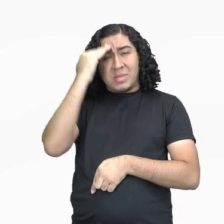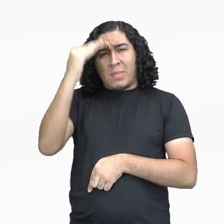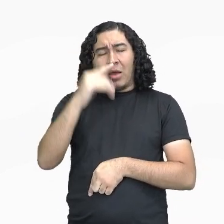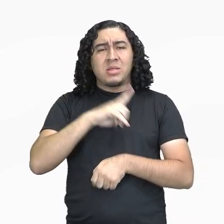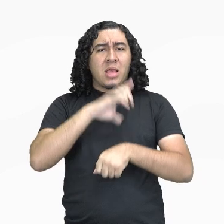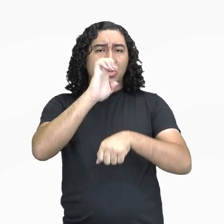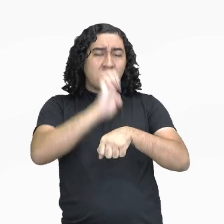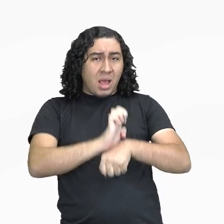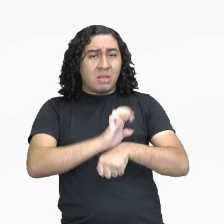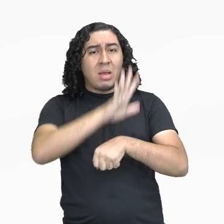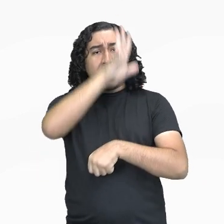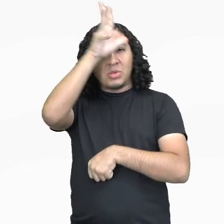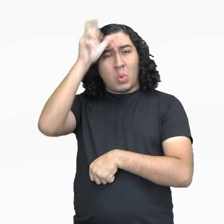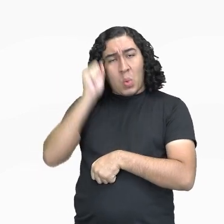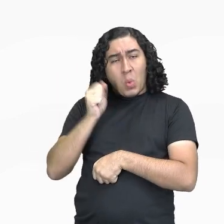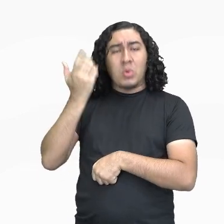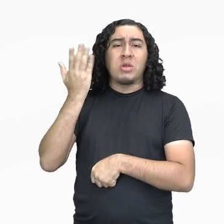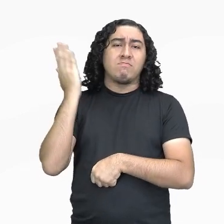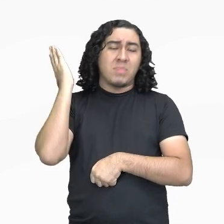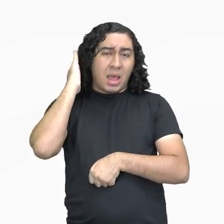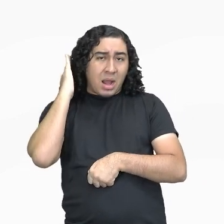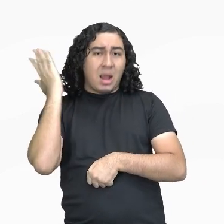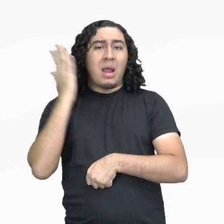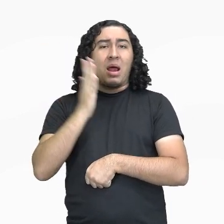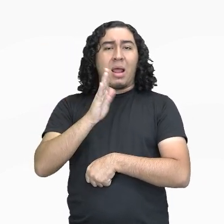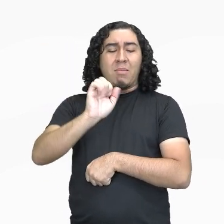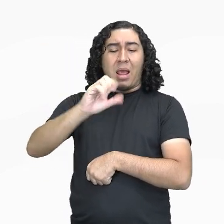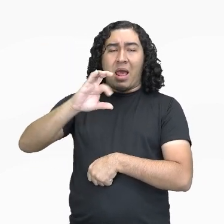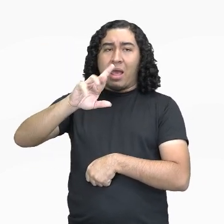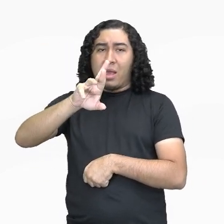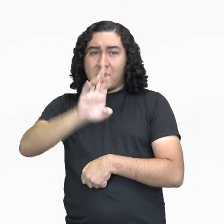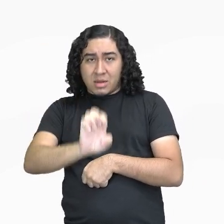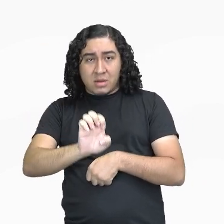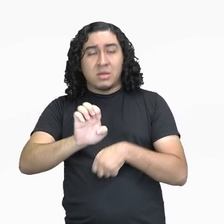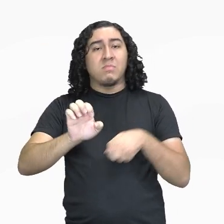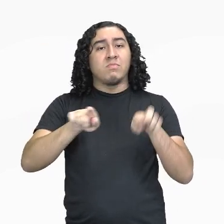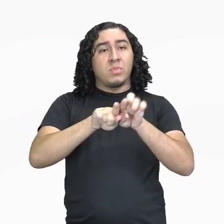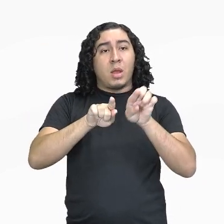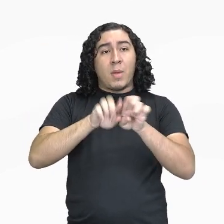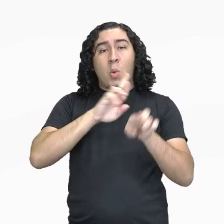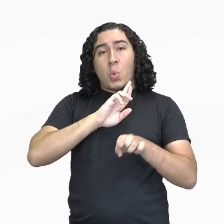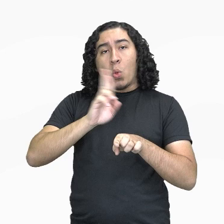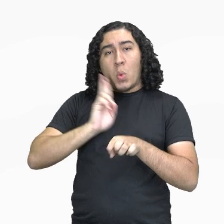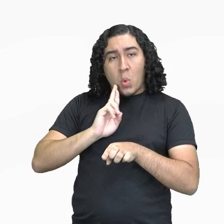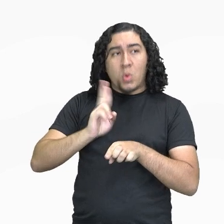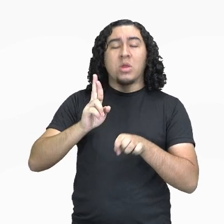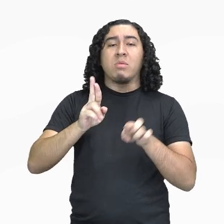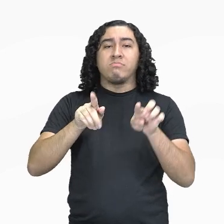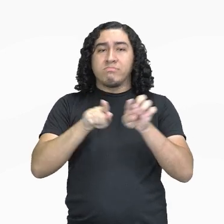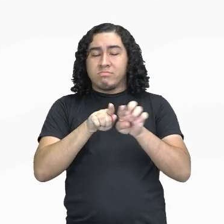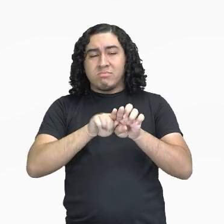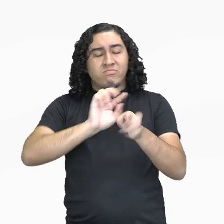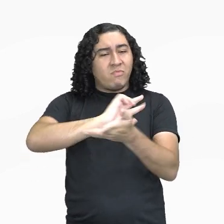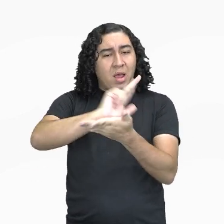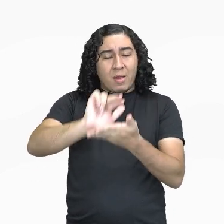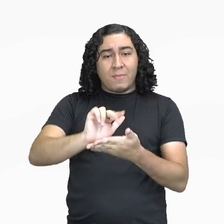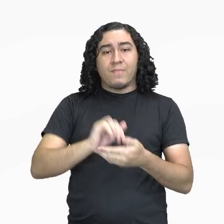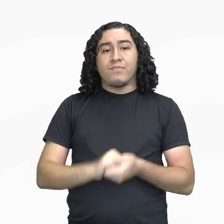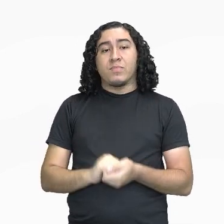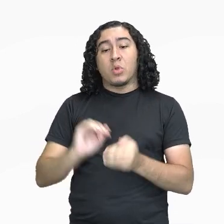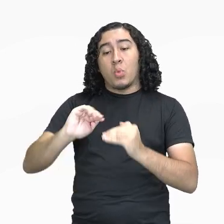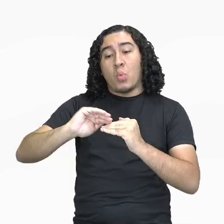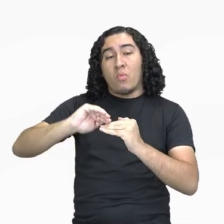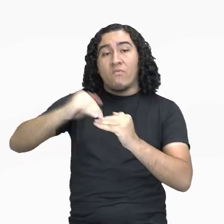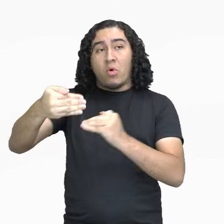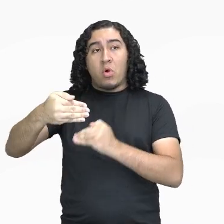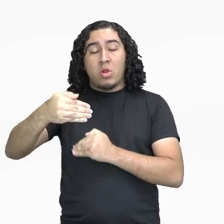Amazonas, Pará, Acre, Rondônia, Roraima, Amapá. E nós temos de fora, e que não faz parte, o Mato Grosso e o